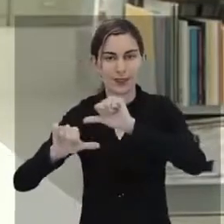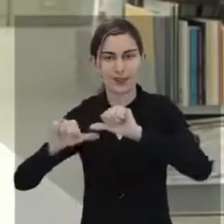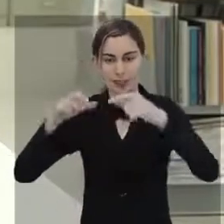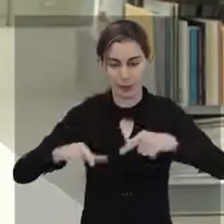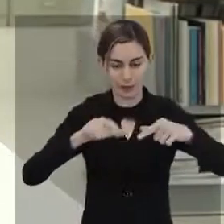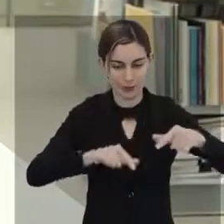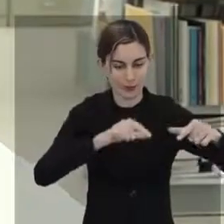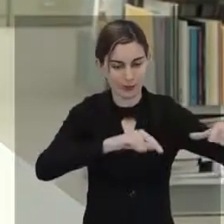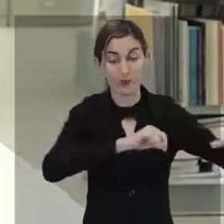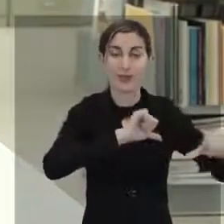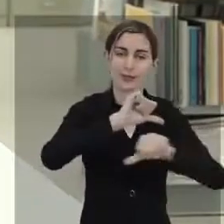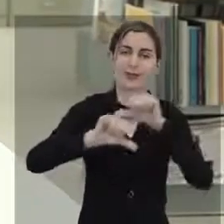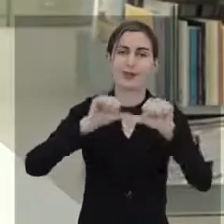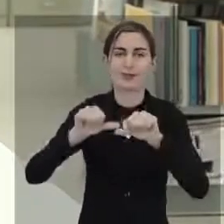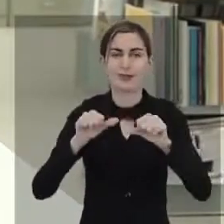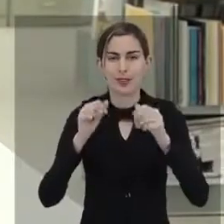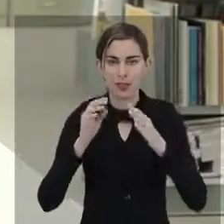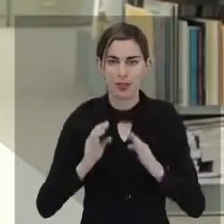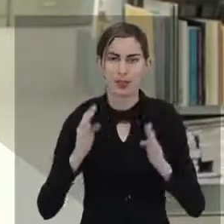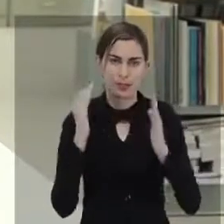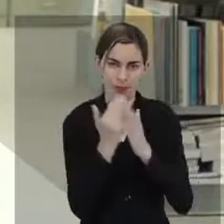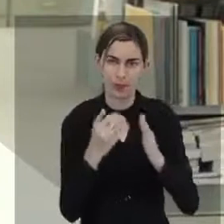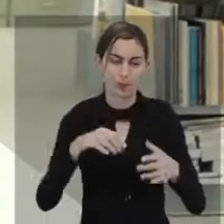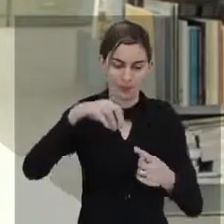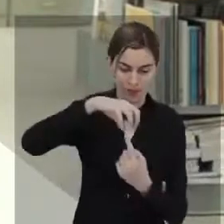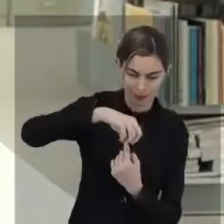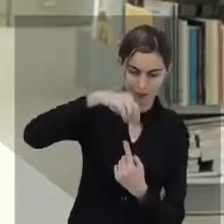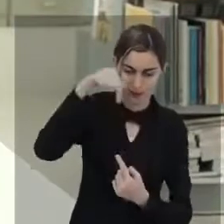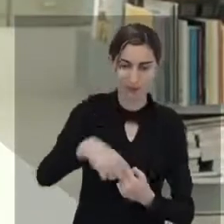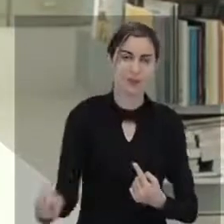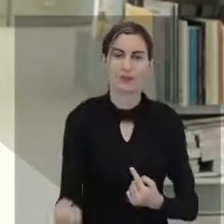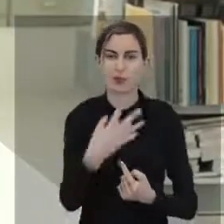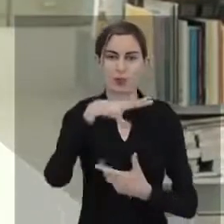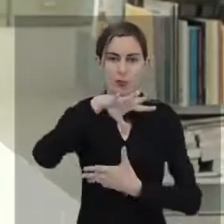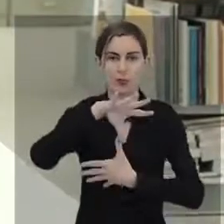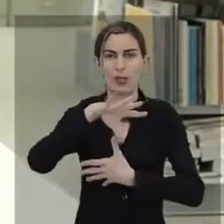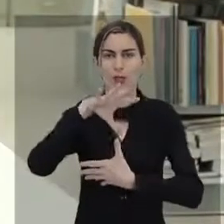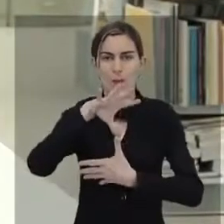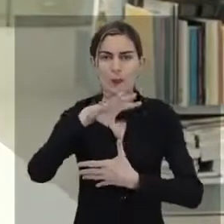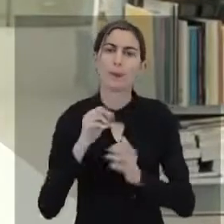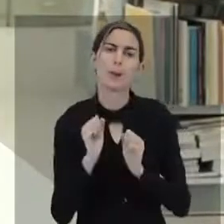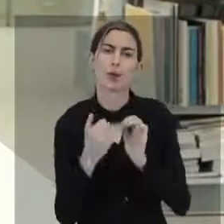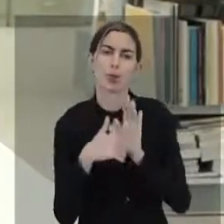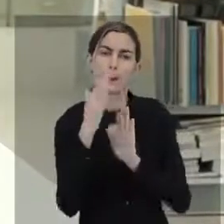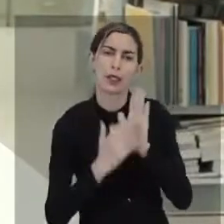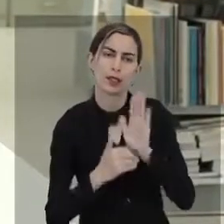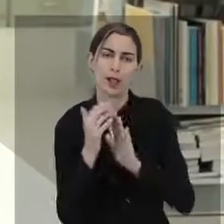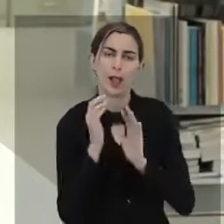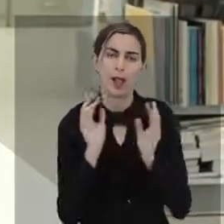nova, essa coordenada latitude e longitude nova, esse ponto novo que ele se encontra no mapa, e pintar a localização dele na